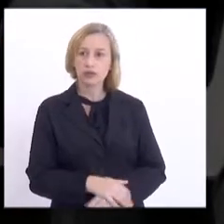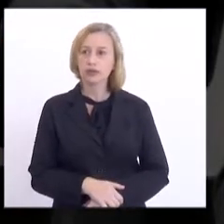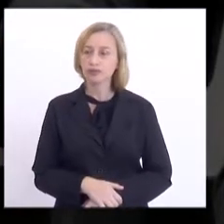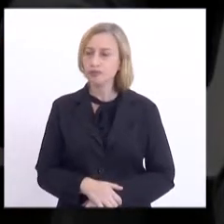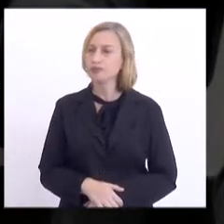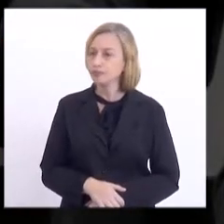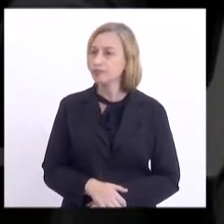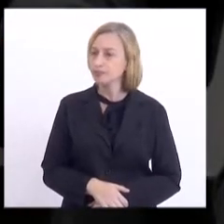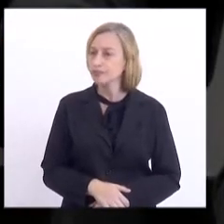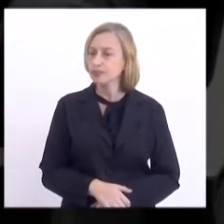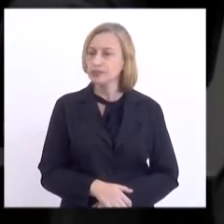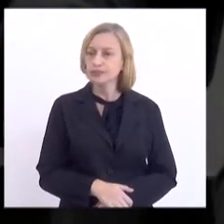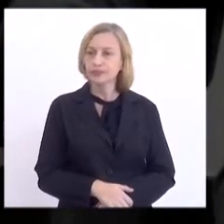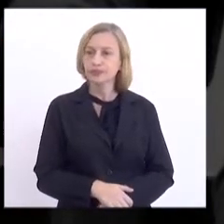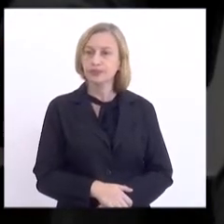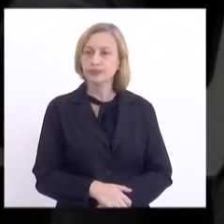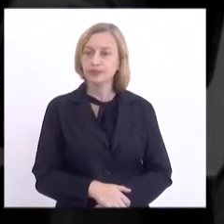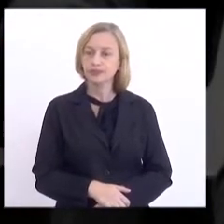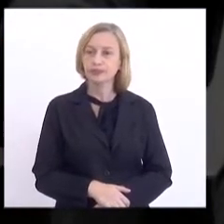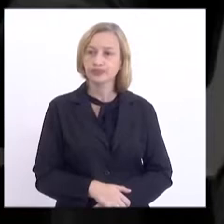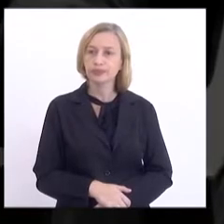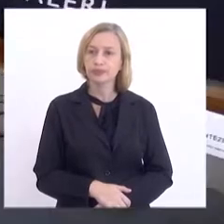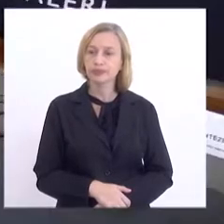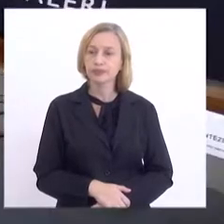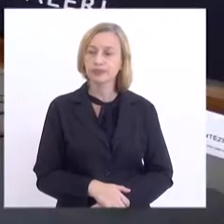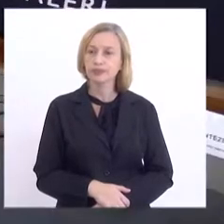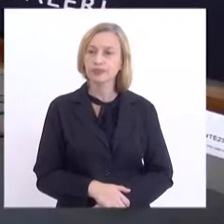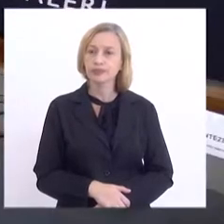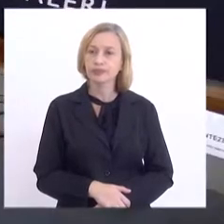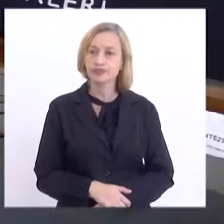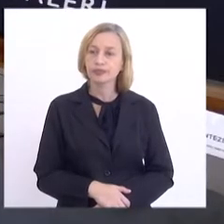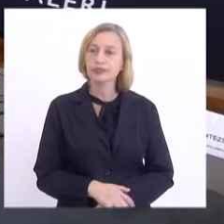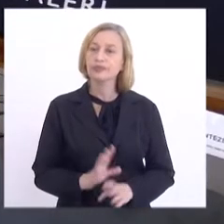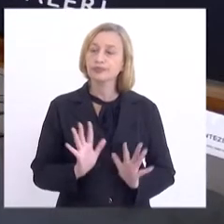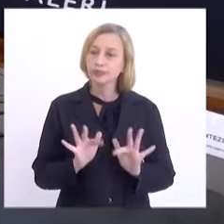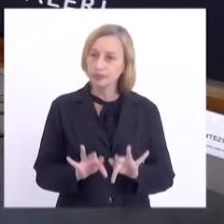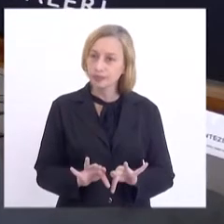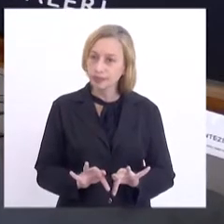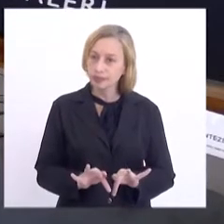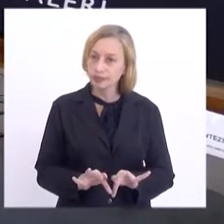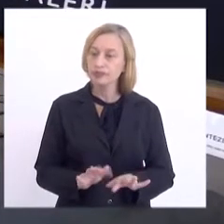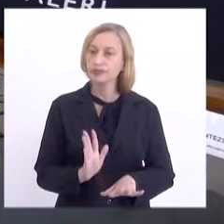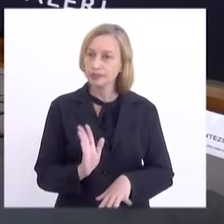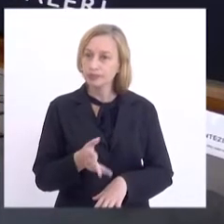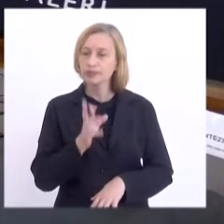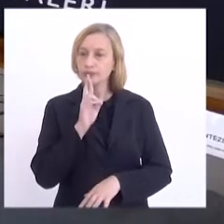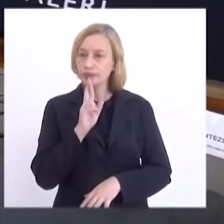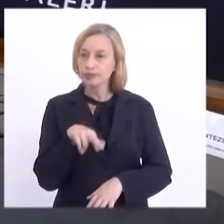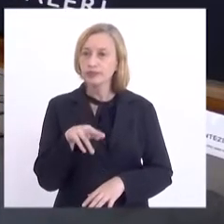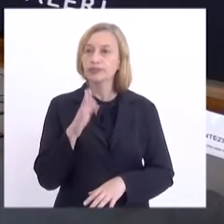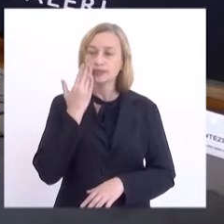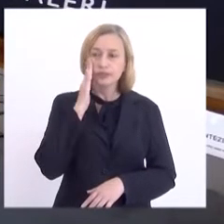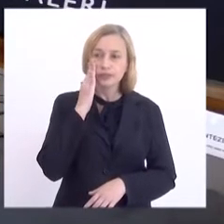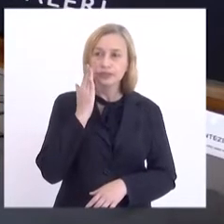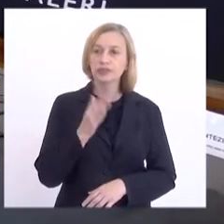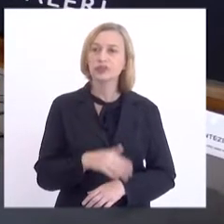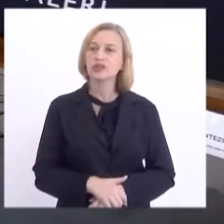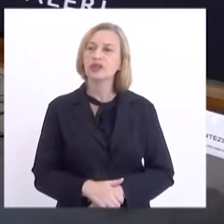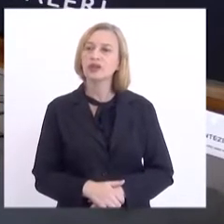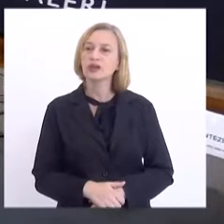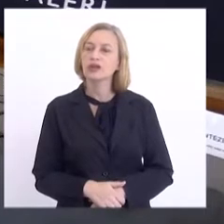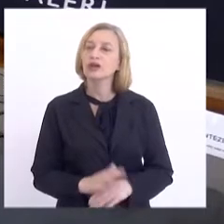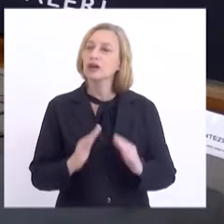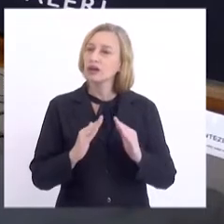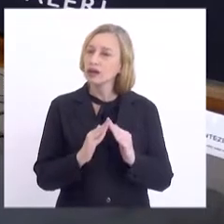tô querendo ficar isso fica bastante Claro e só para fechar para Tá respondido para entendido é que